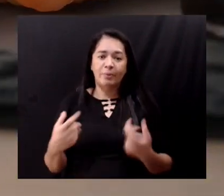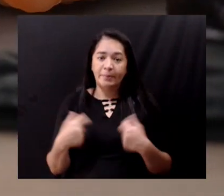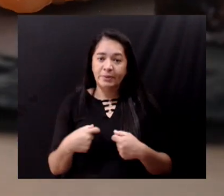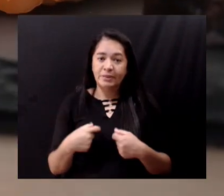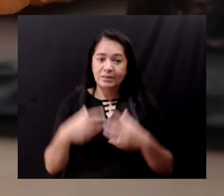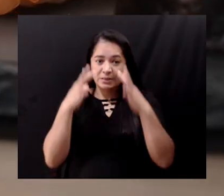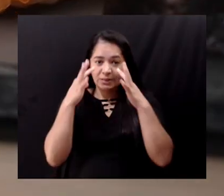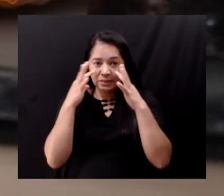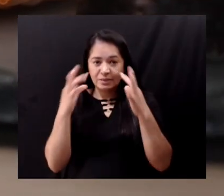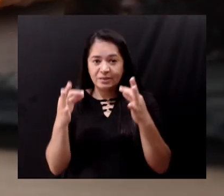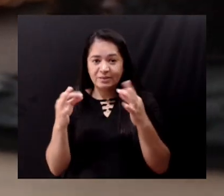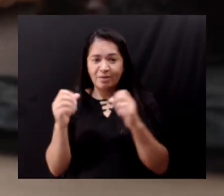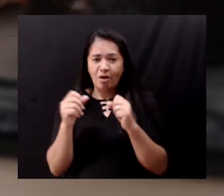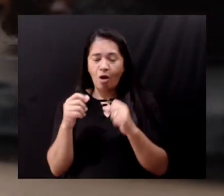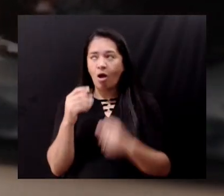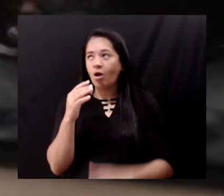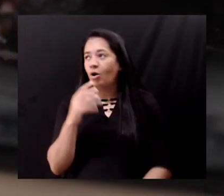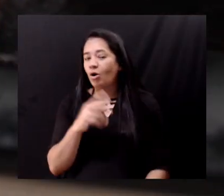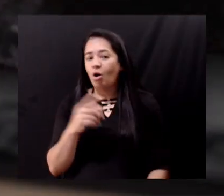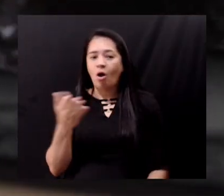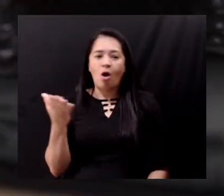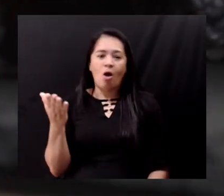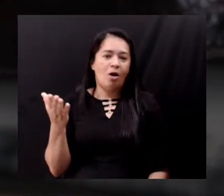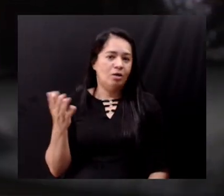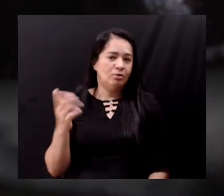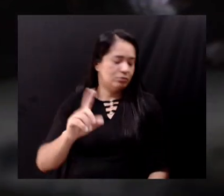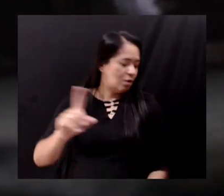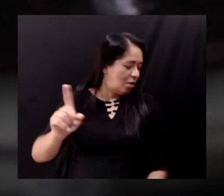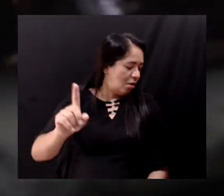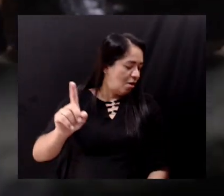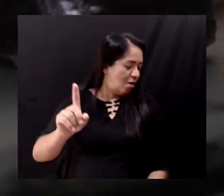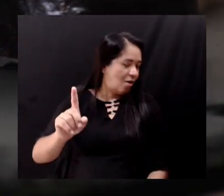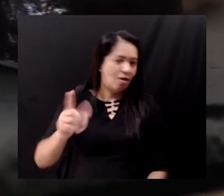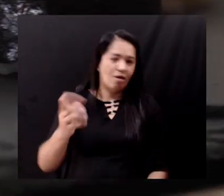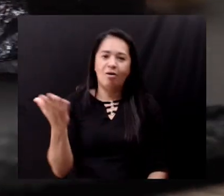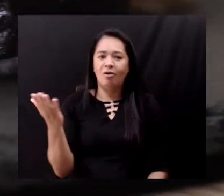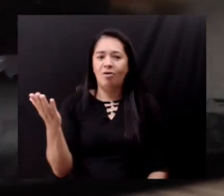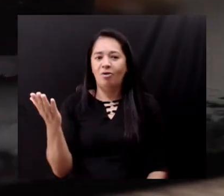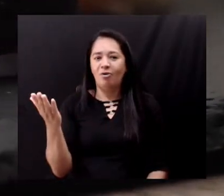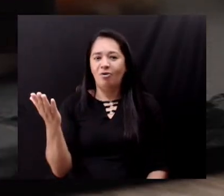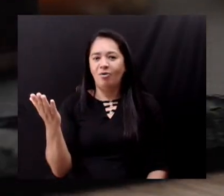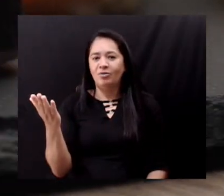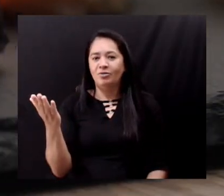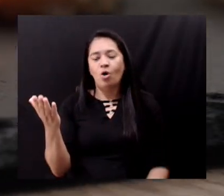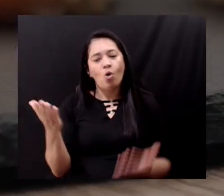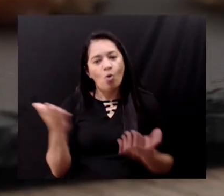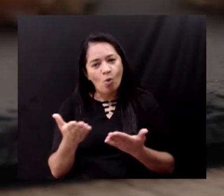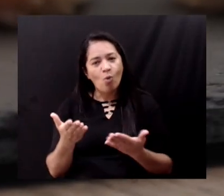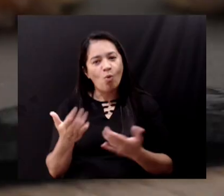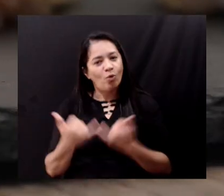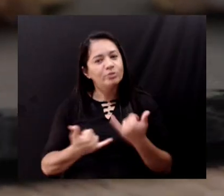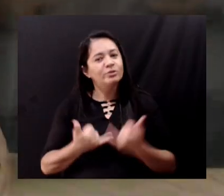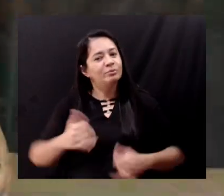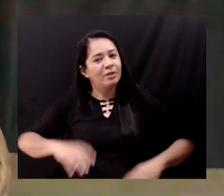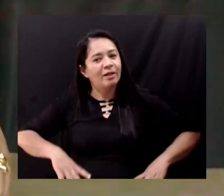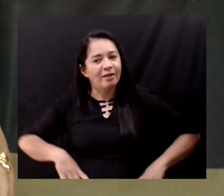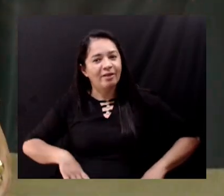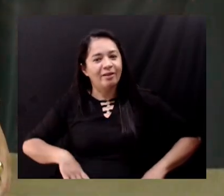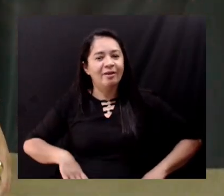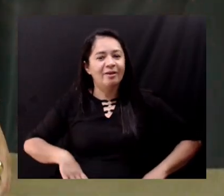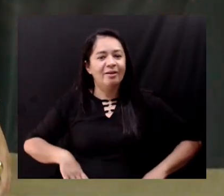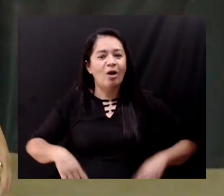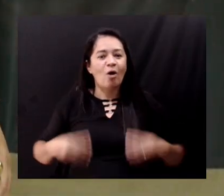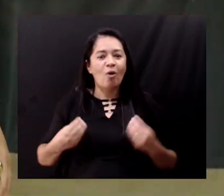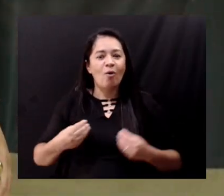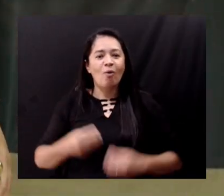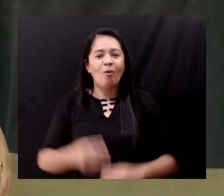lá. Ô, produção, não! Ah, Sacanagem. hoje tá de brincadeira, tá de brincadeira.